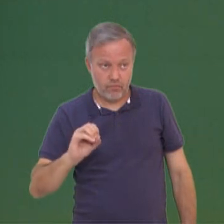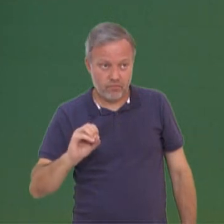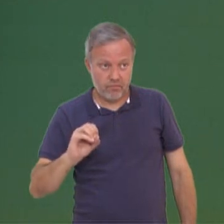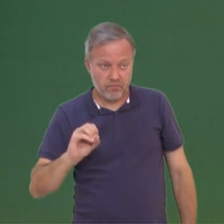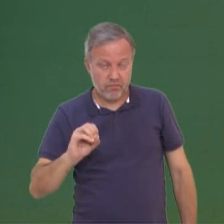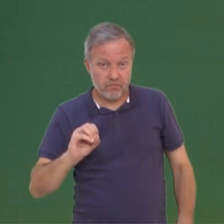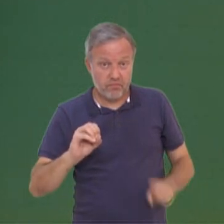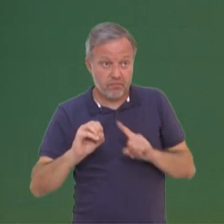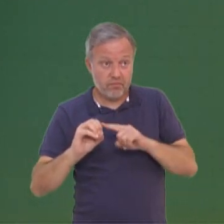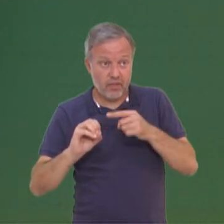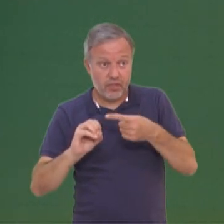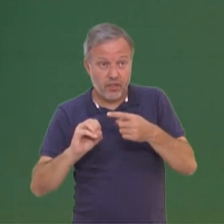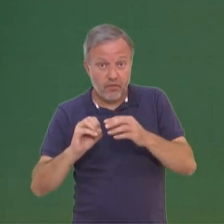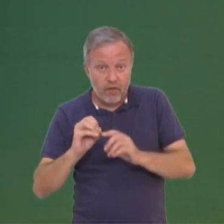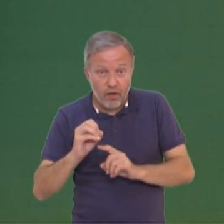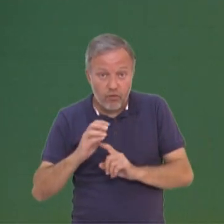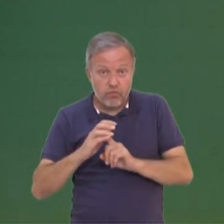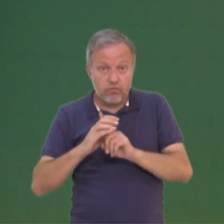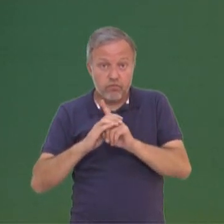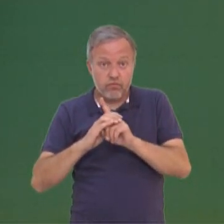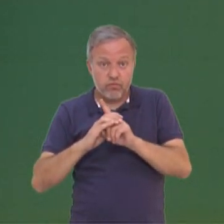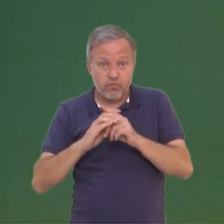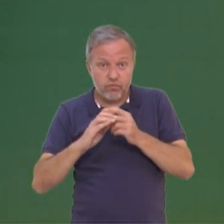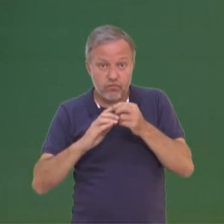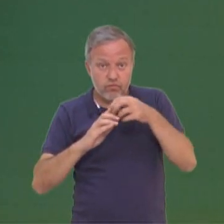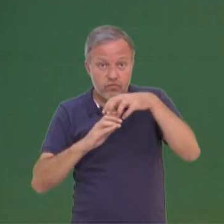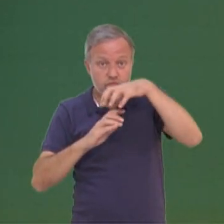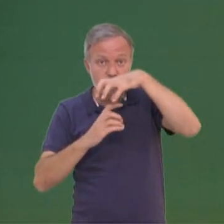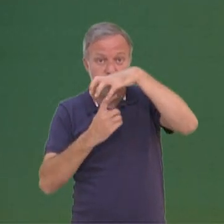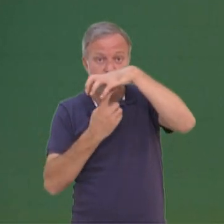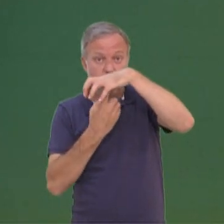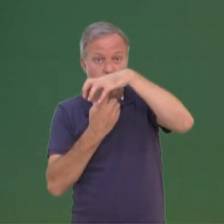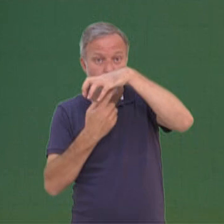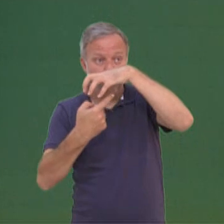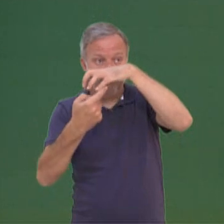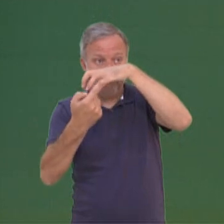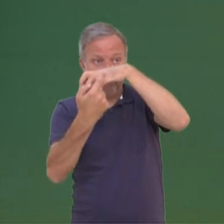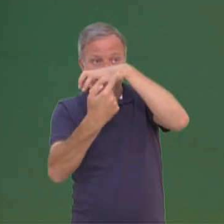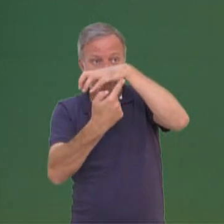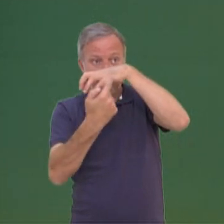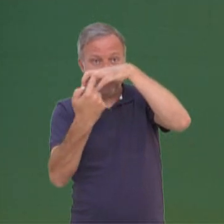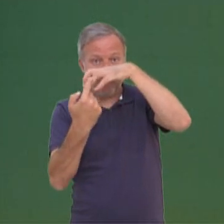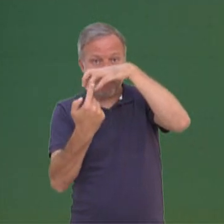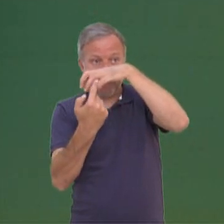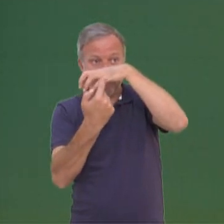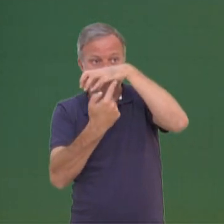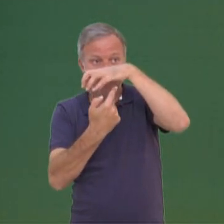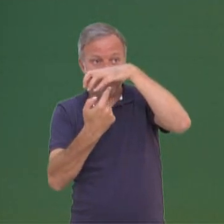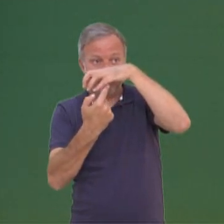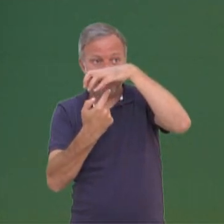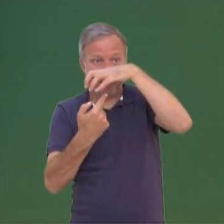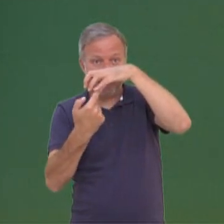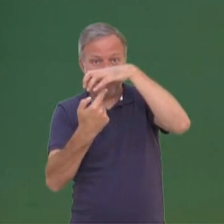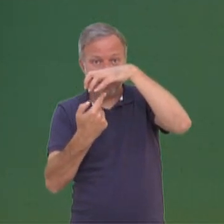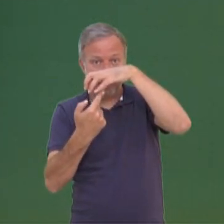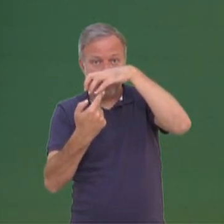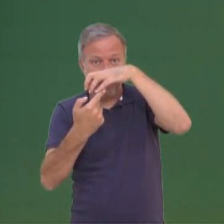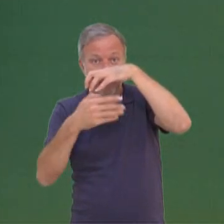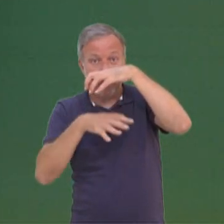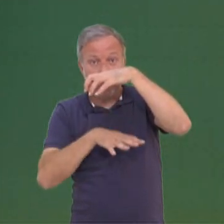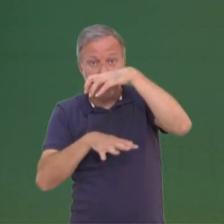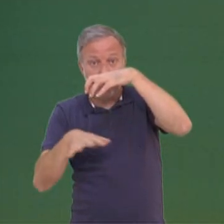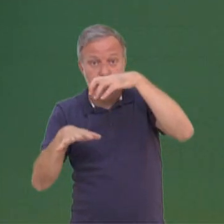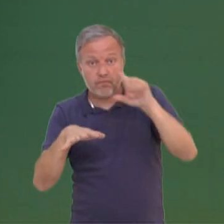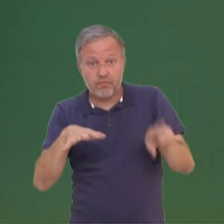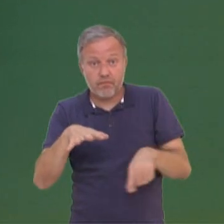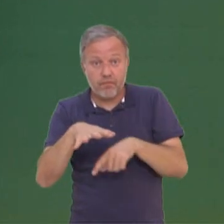é a estrutura reprodutiva. A maior parte do fungo está dentro do tronco da madeira, está no solo, ali na